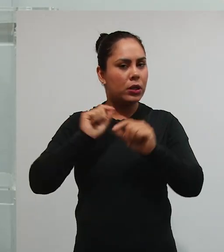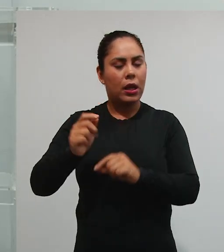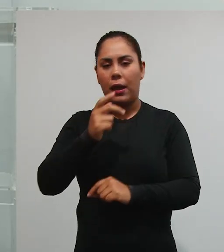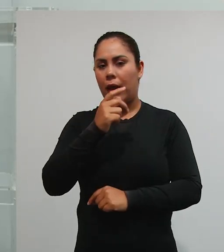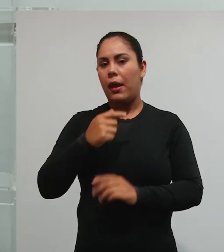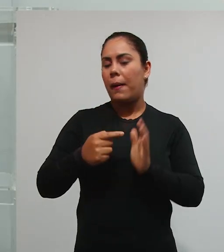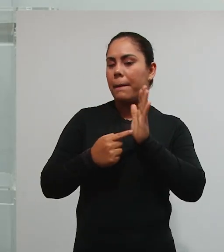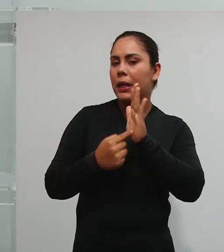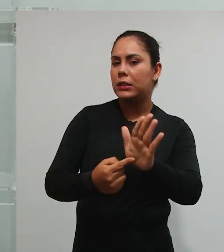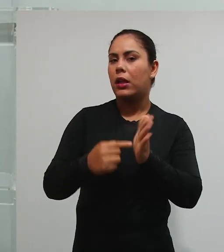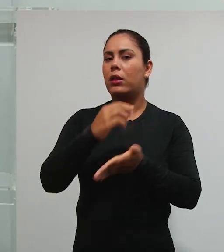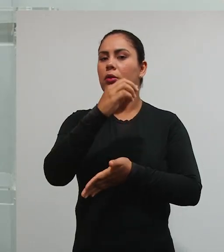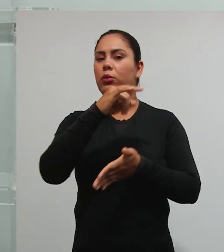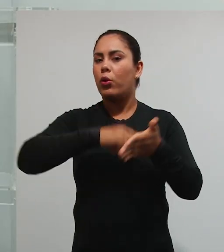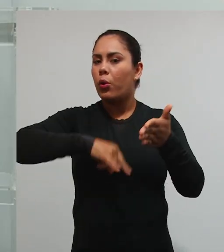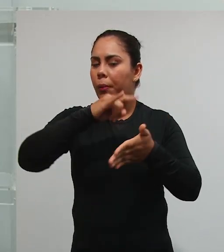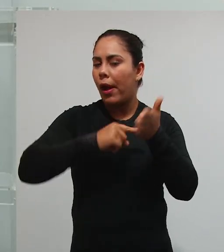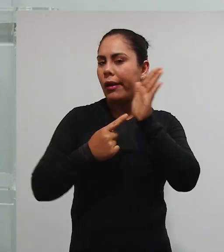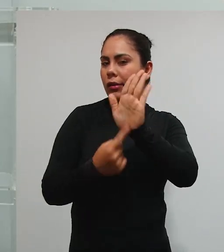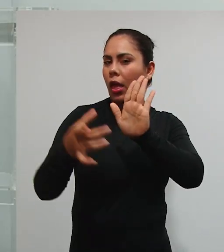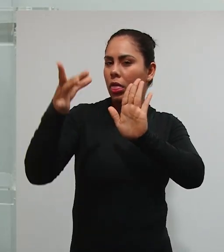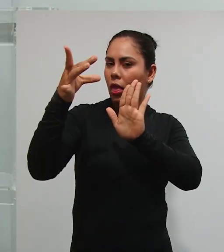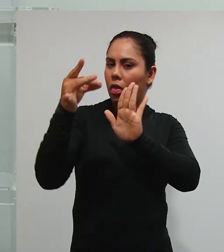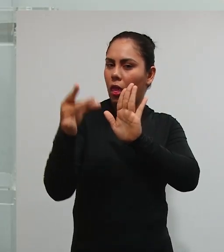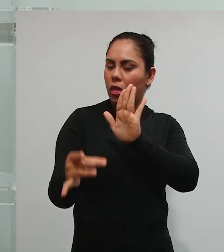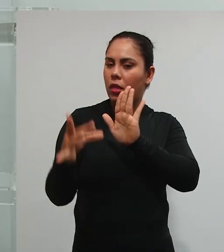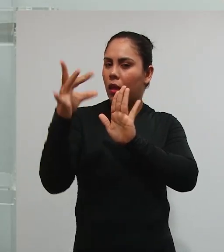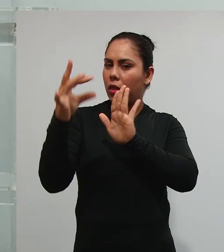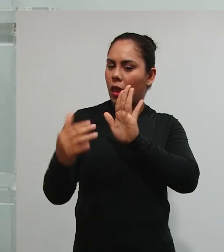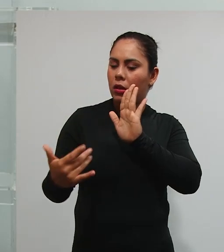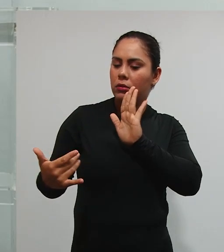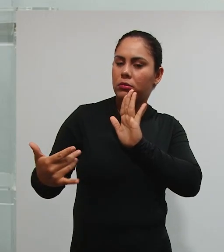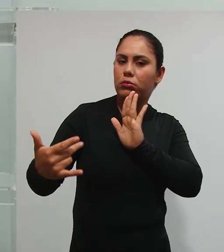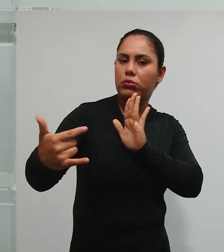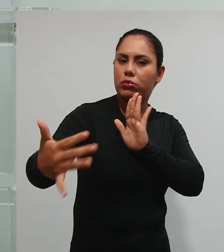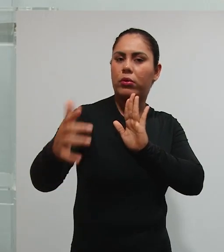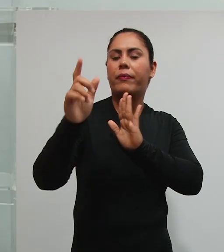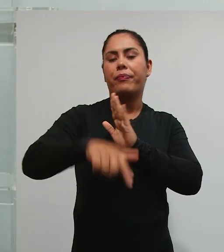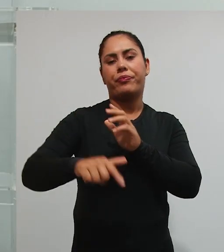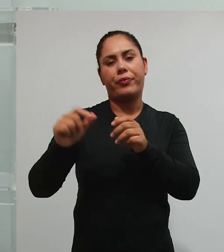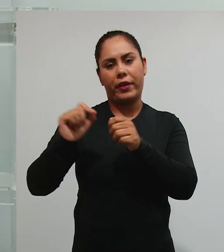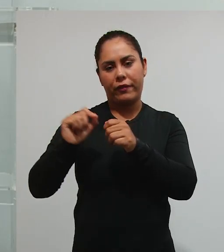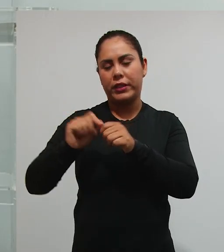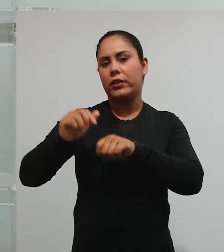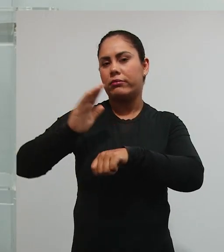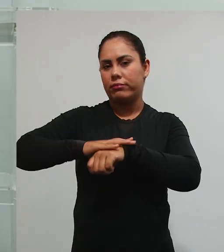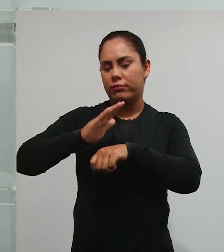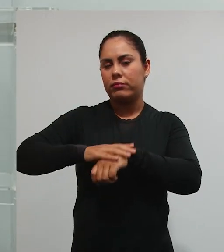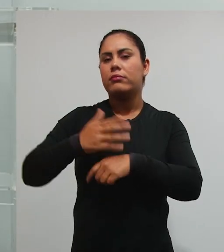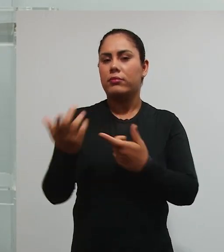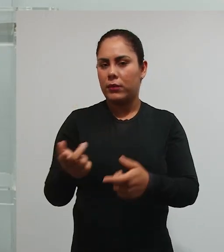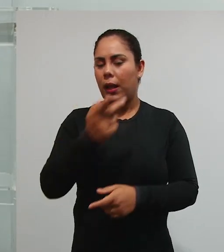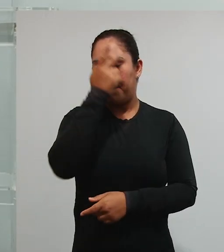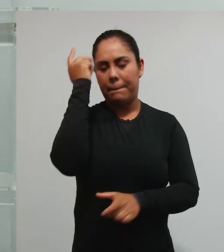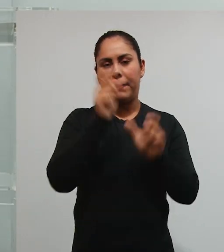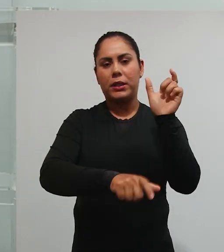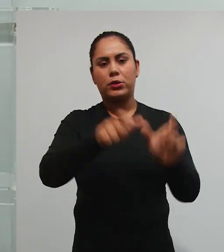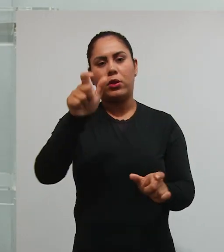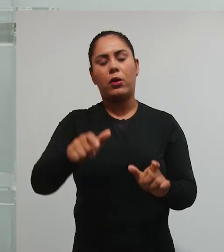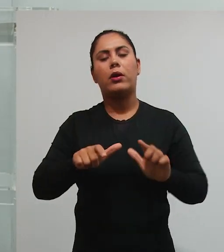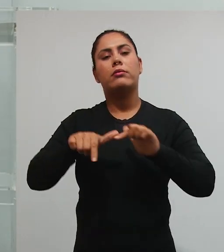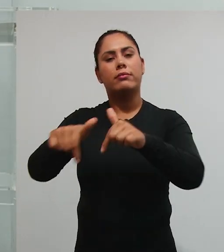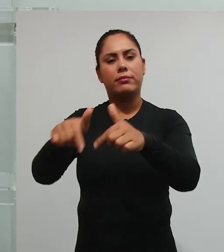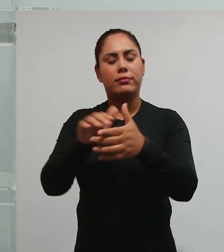subentende-se que foi apresentado o documento explicando o que vai ser realizado nessa instituição por essas